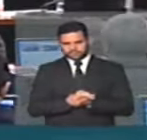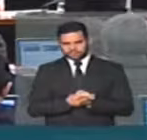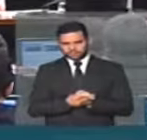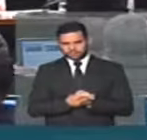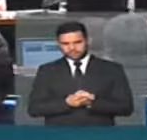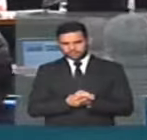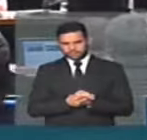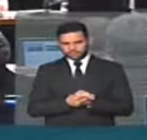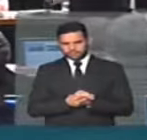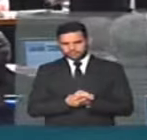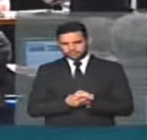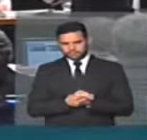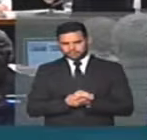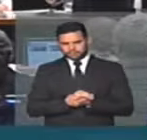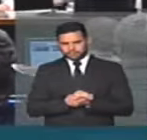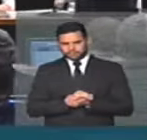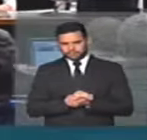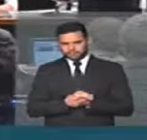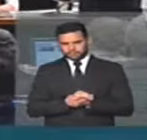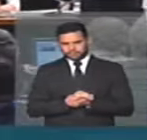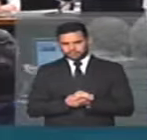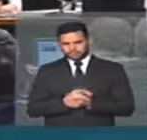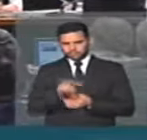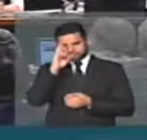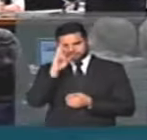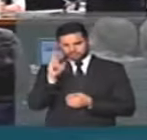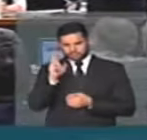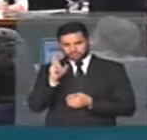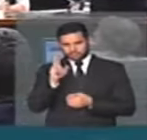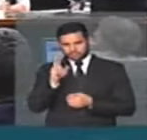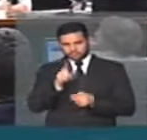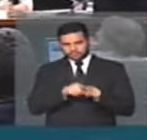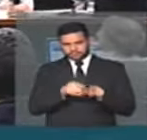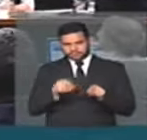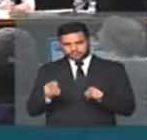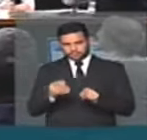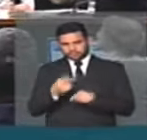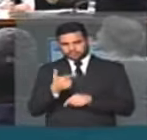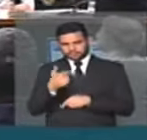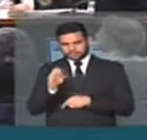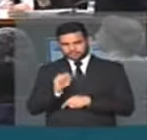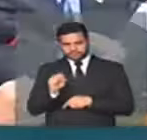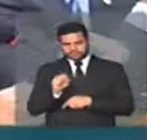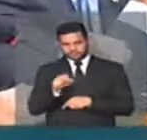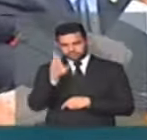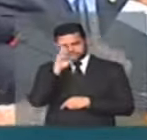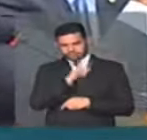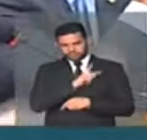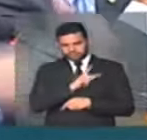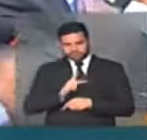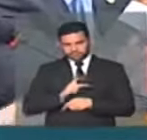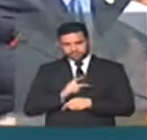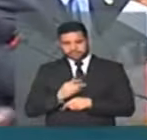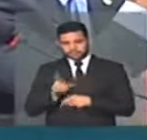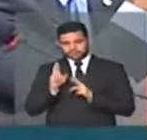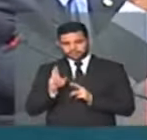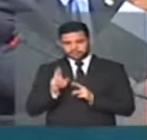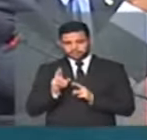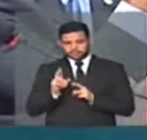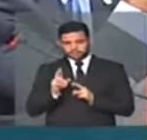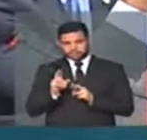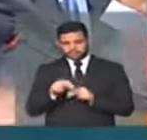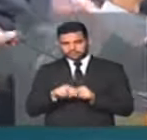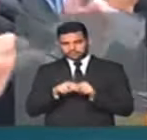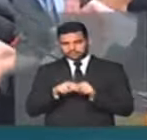deputado. Aqui. O tempo de Vossa Excelência está correndo. O Vossa Excelência tem mais 20 segundos. Presidente,